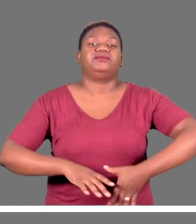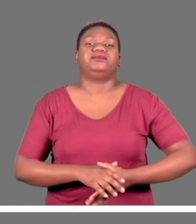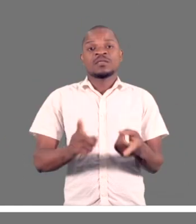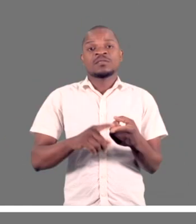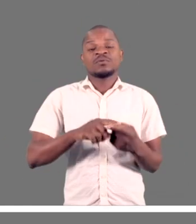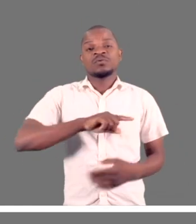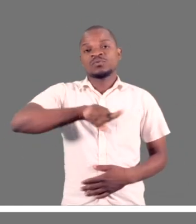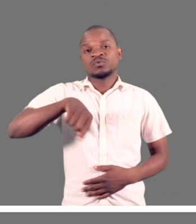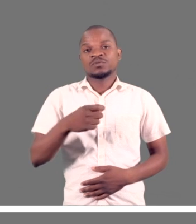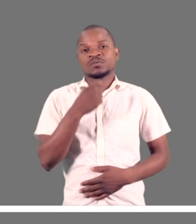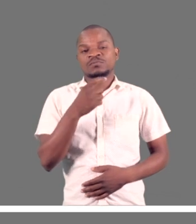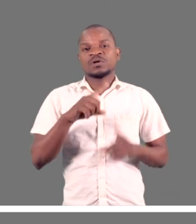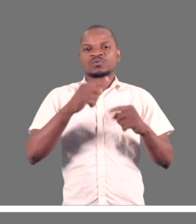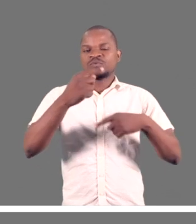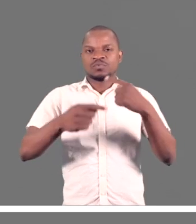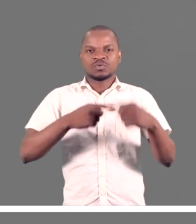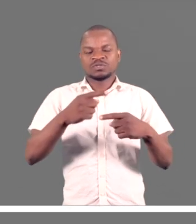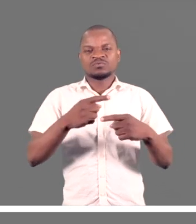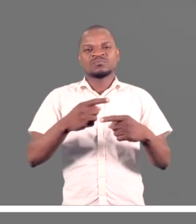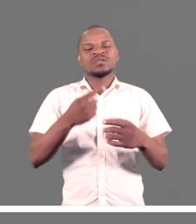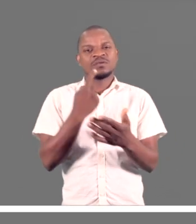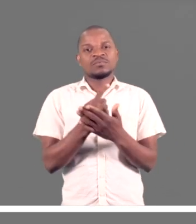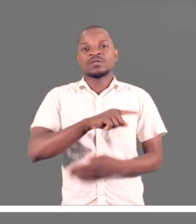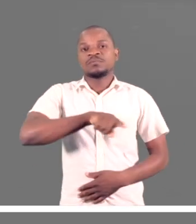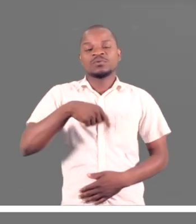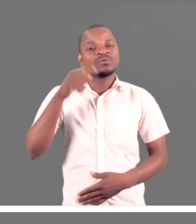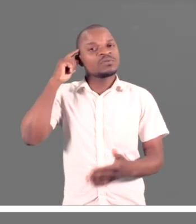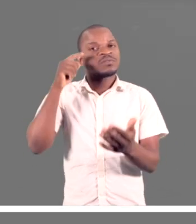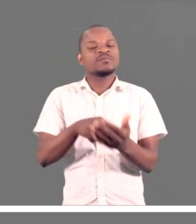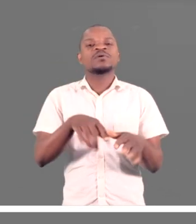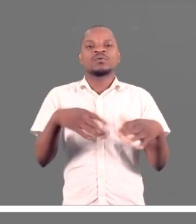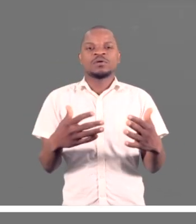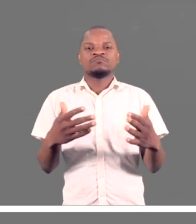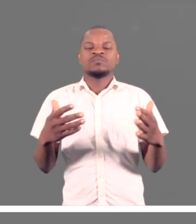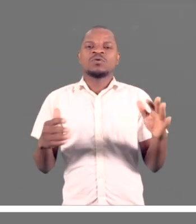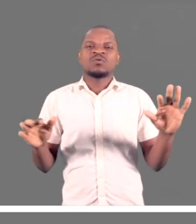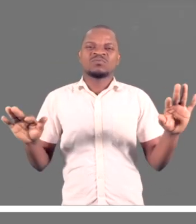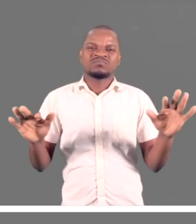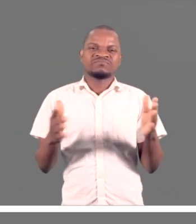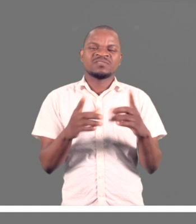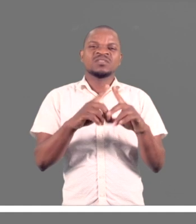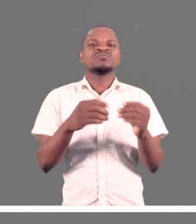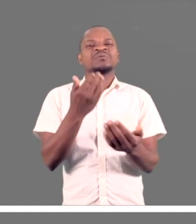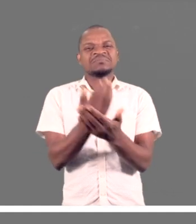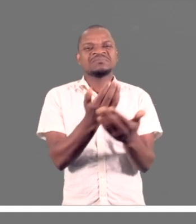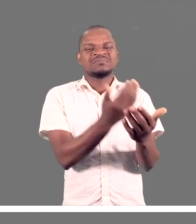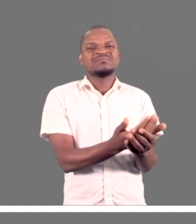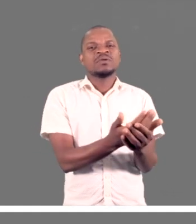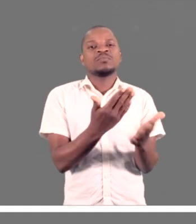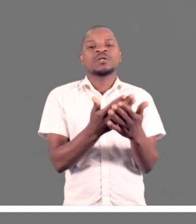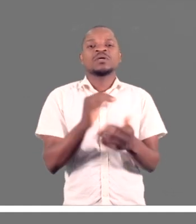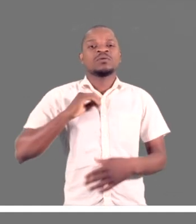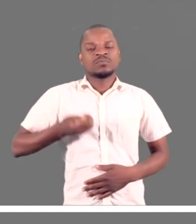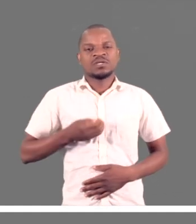deficiência. Quando nos referimos ao projeto como sendo histórico para nós, nos referimos à redução da dependência a que muitas